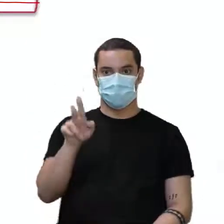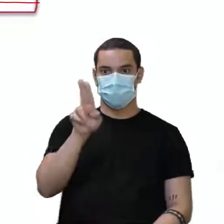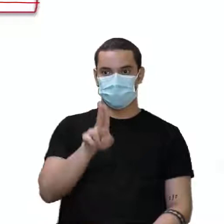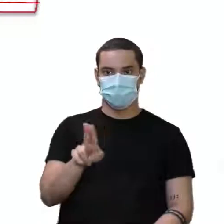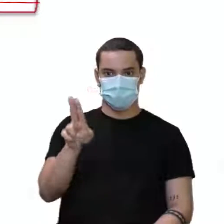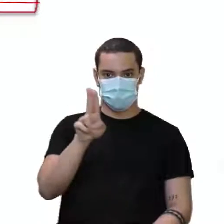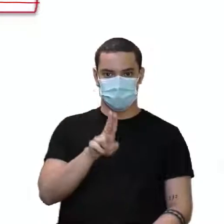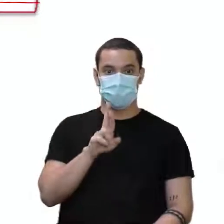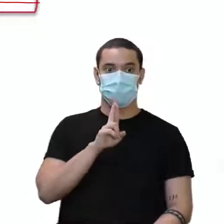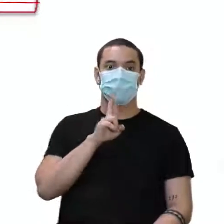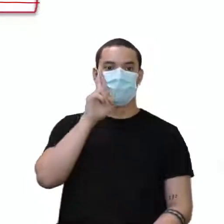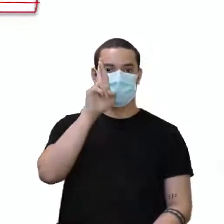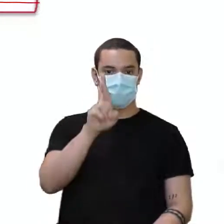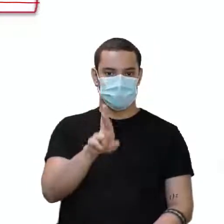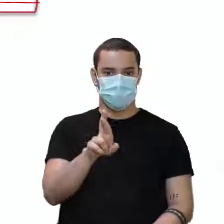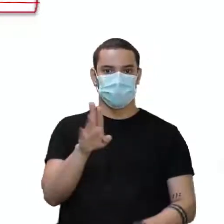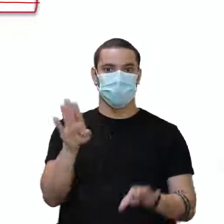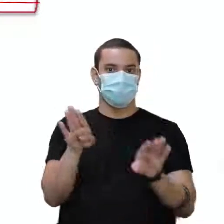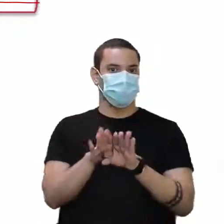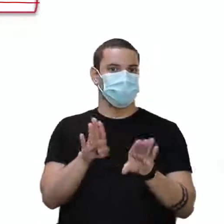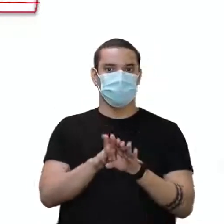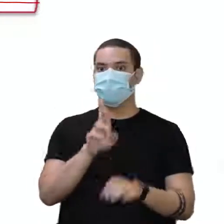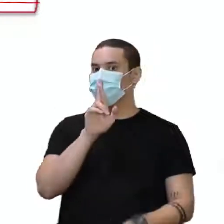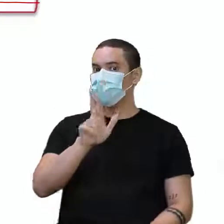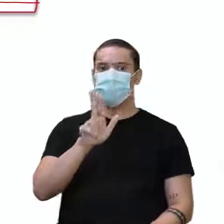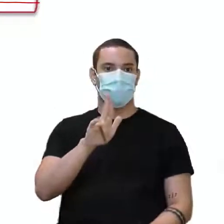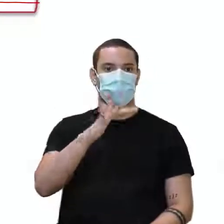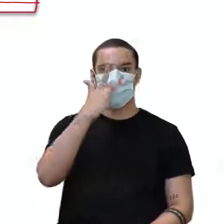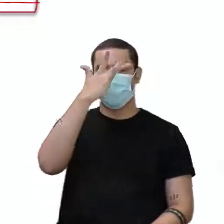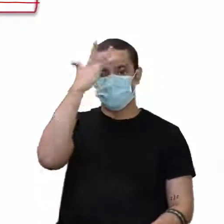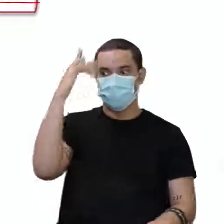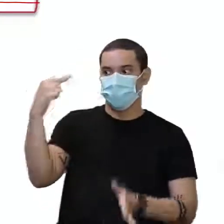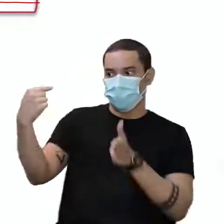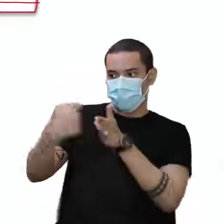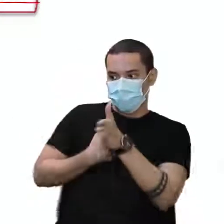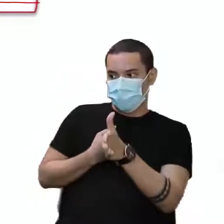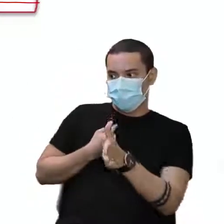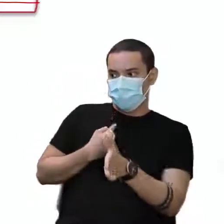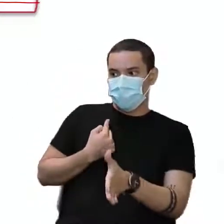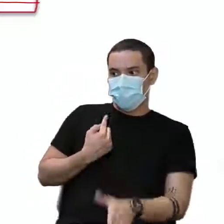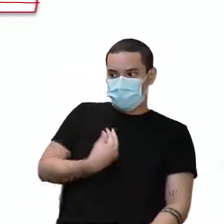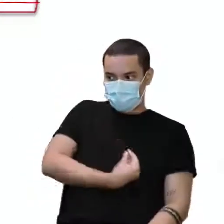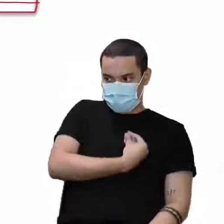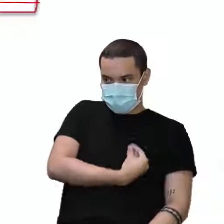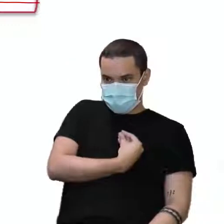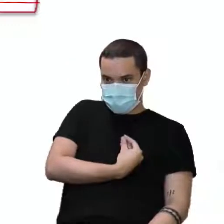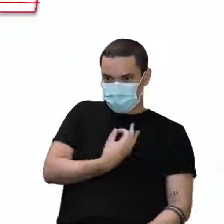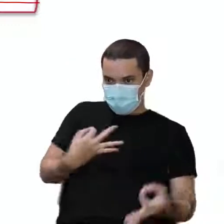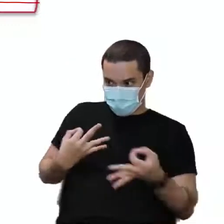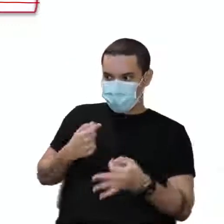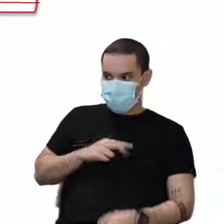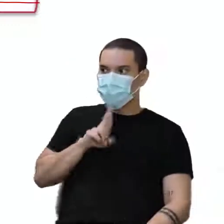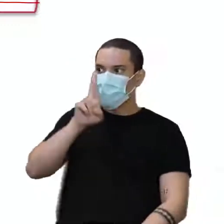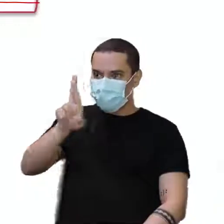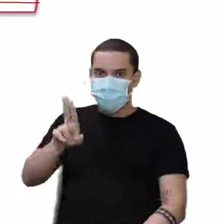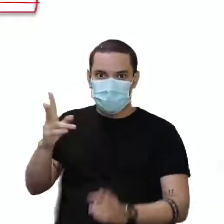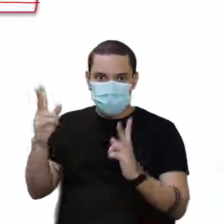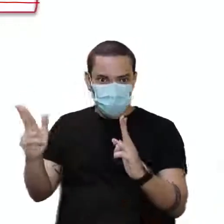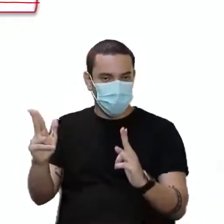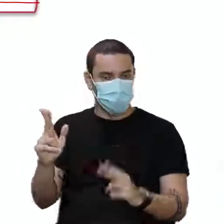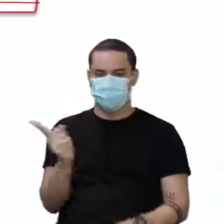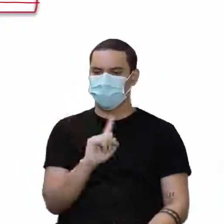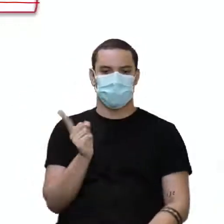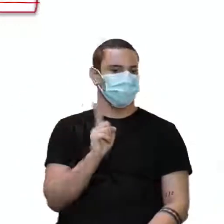perfeito para responder também. Não é porque uma pessoa te faz uma pergunta com presente perfeito que você tem que responder com presente perfeito, não,